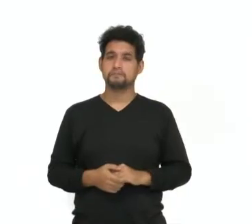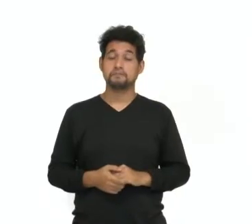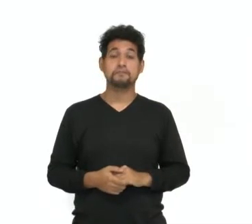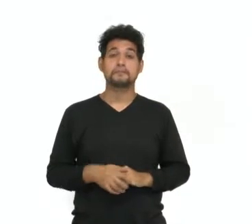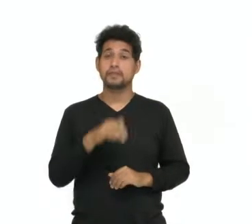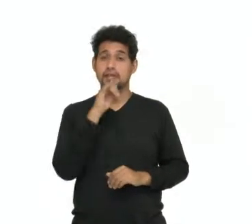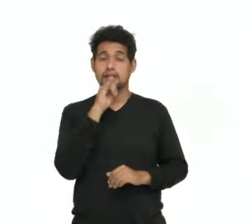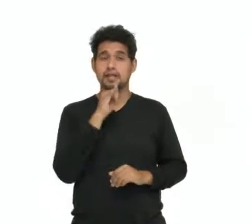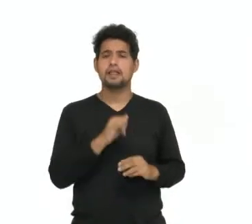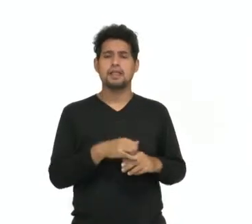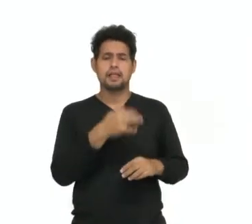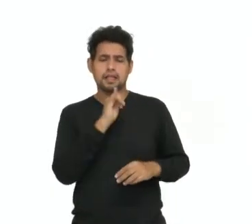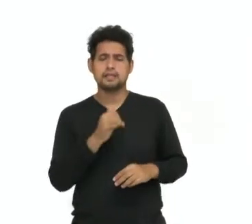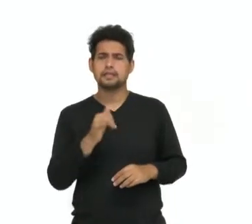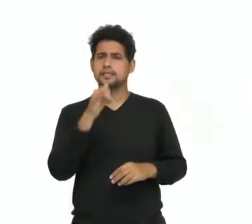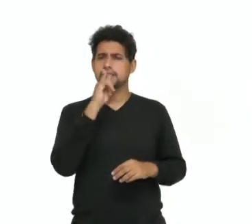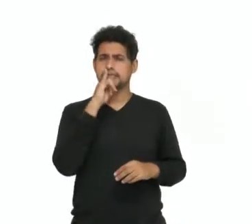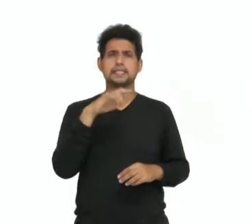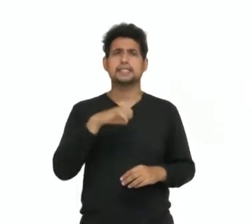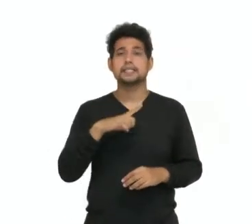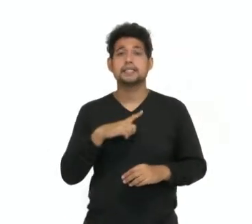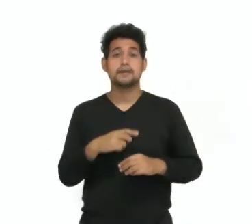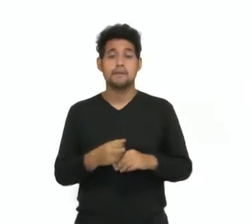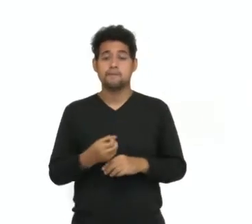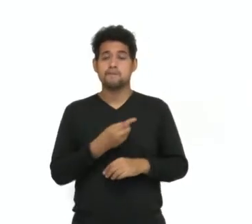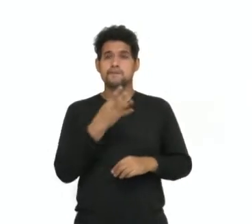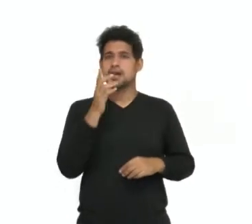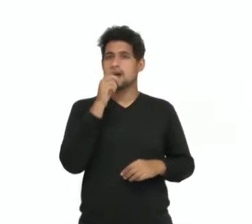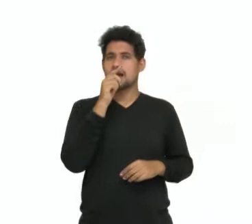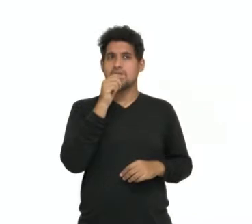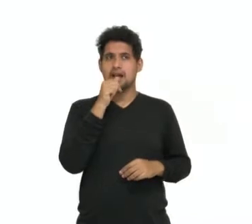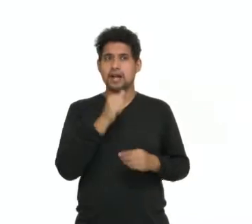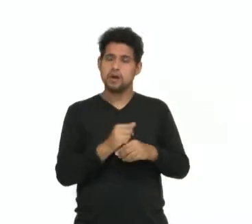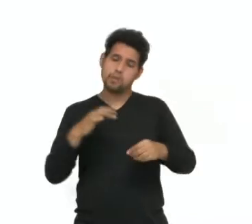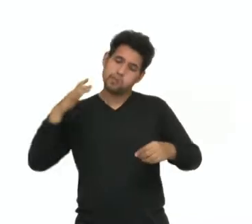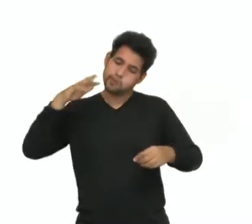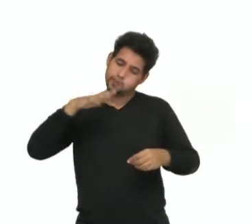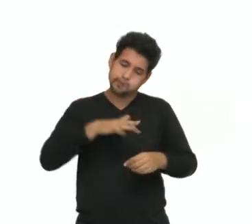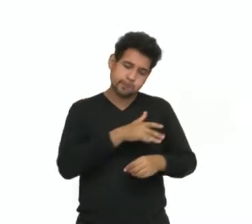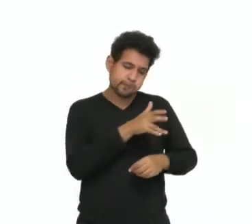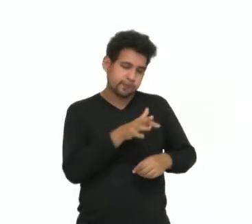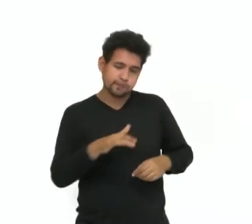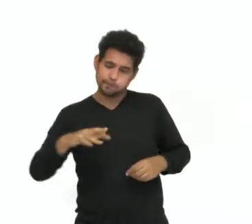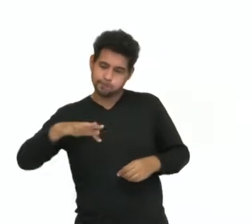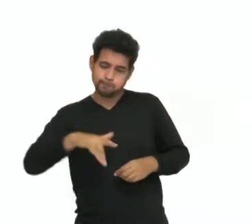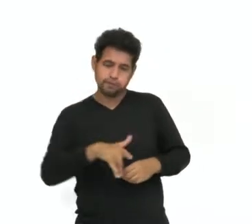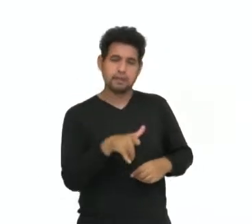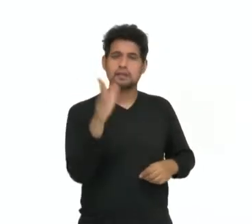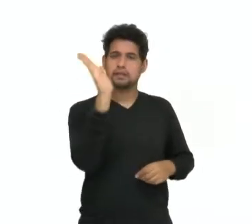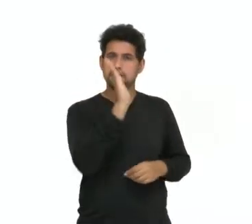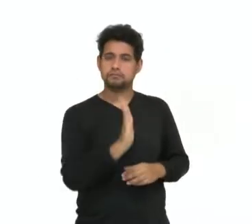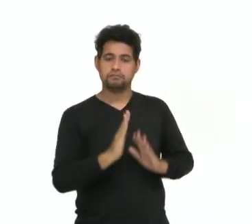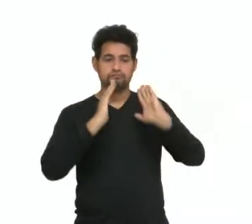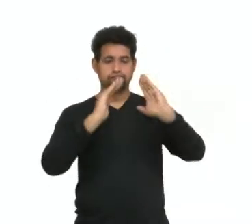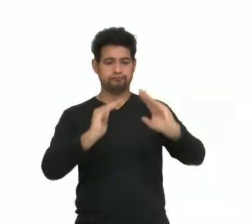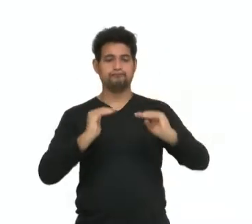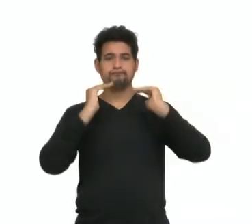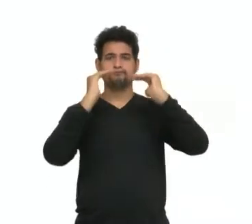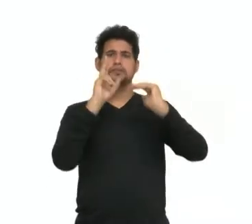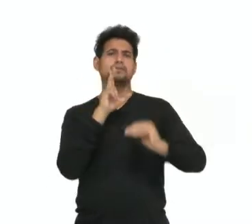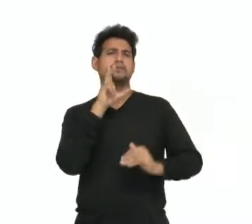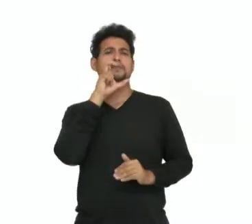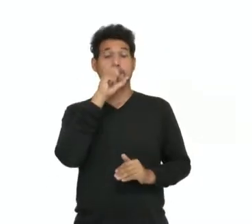energia hidrelétrica, por sua vez, o volume das águas fluviais e do relevo conferem ao Brasil um elevado